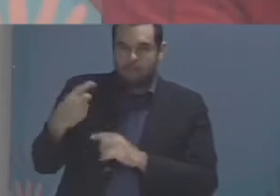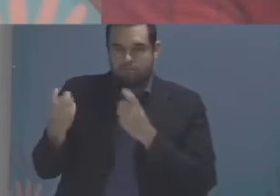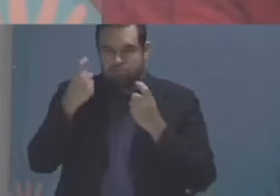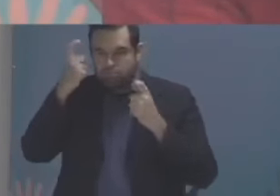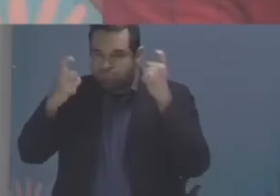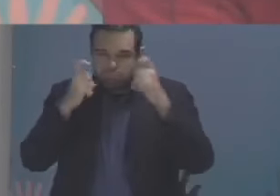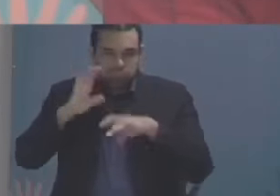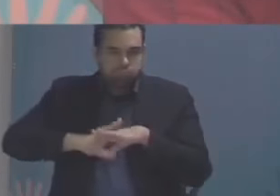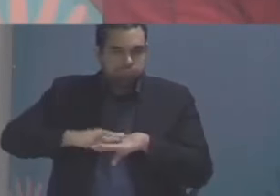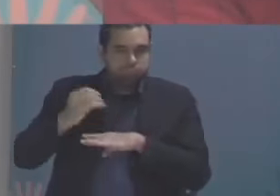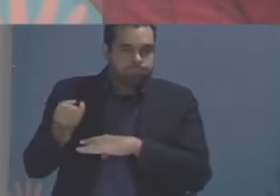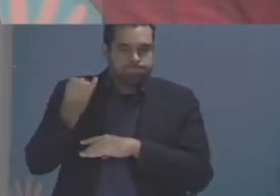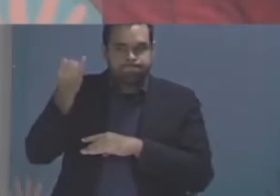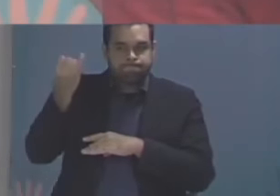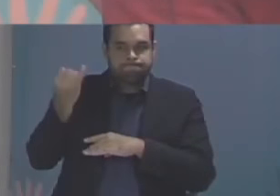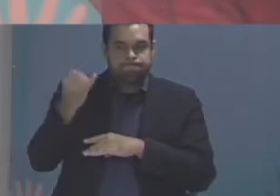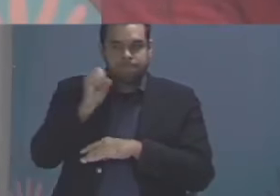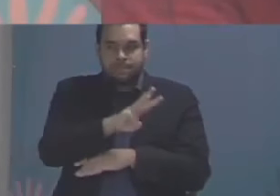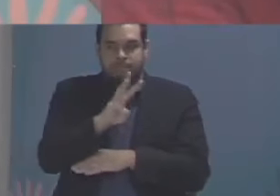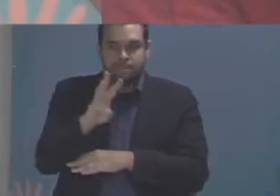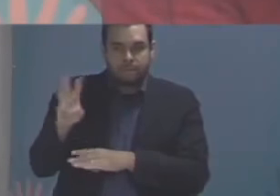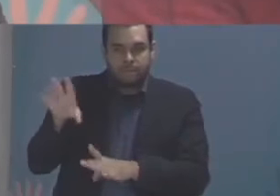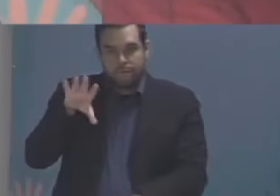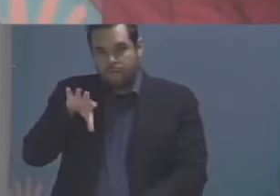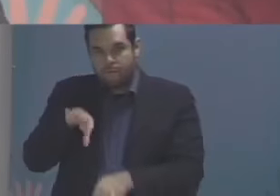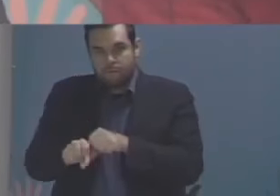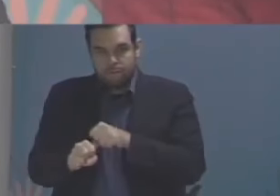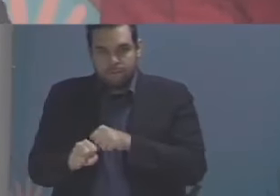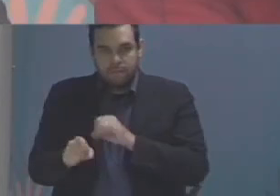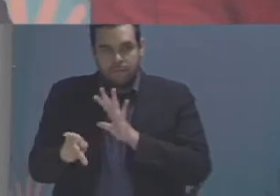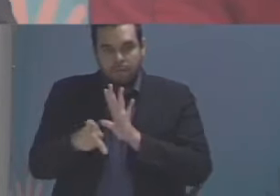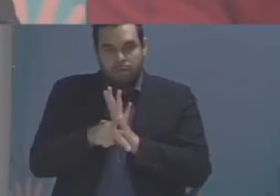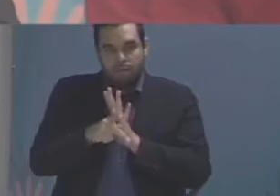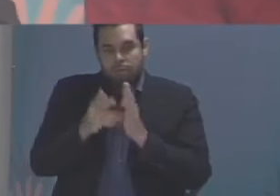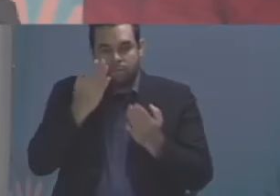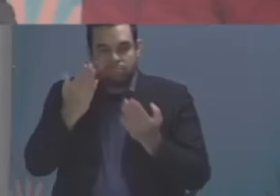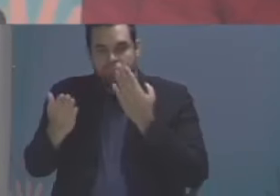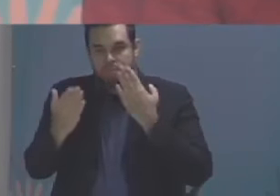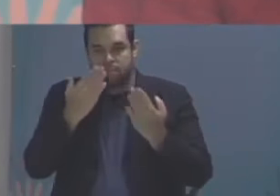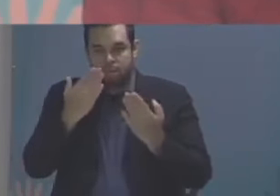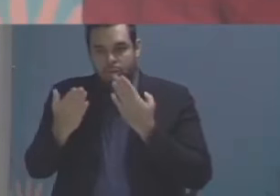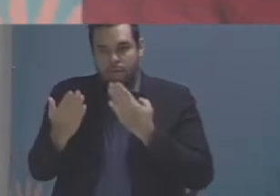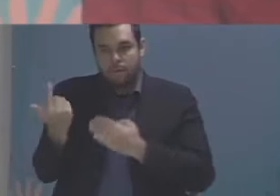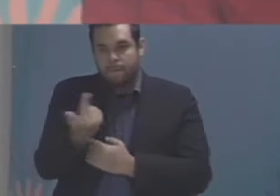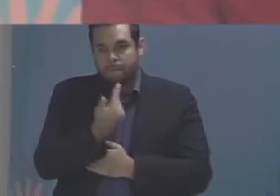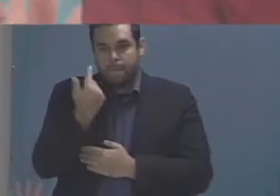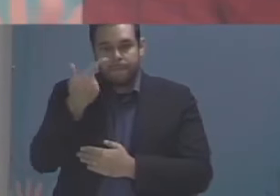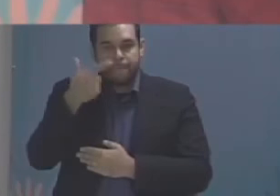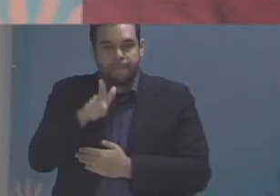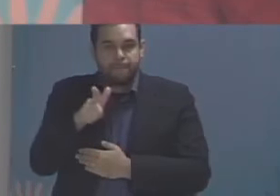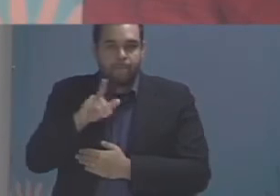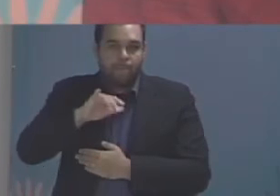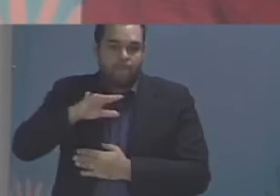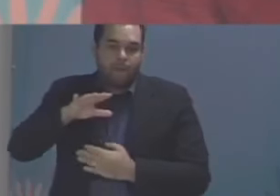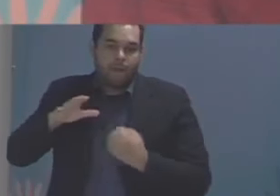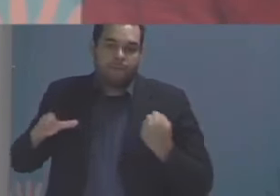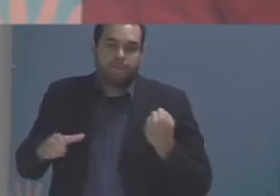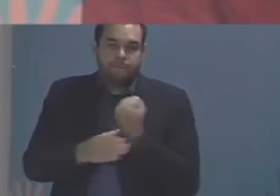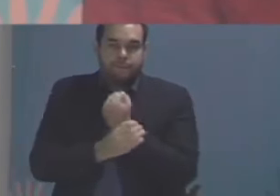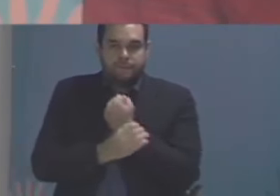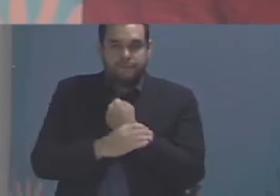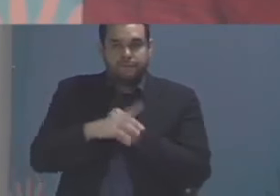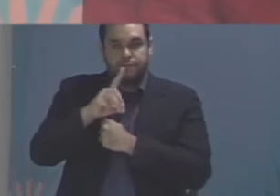nossas, a gente está na nossa plataforma, é de uma formação para o psicólogo, para que ele possa se apropriar das